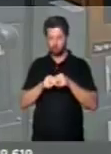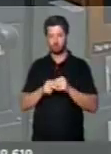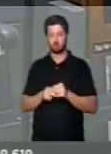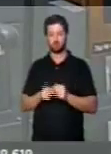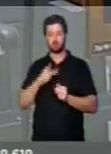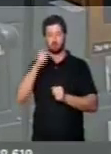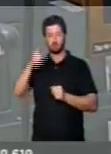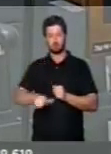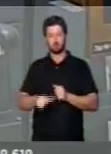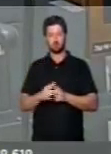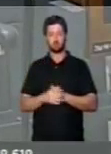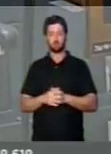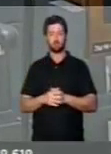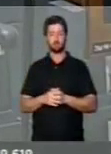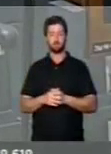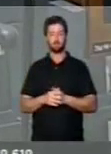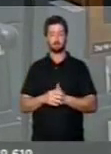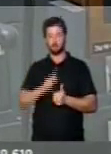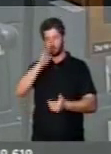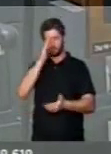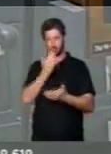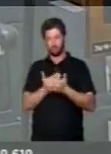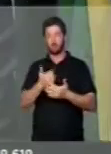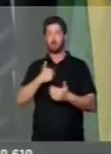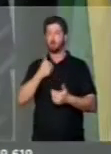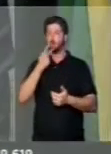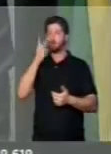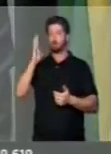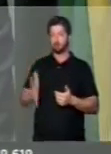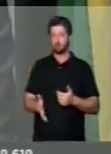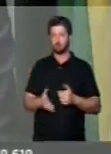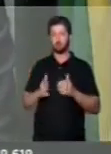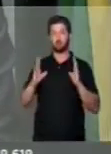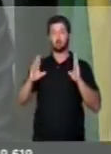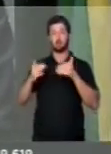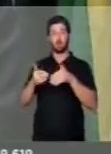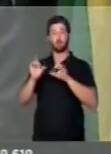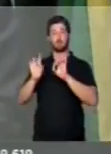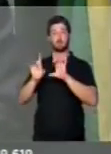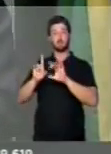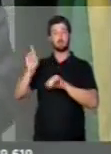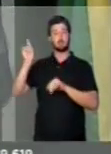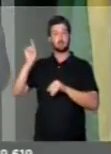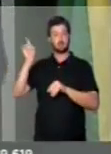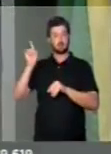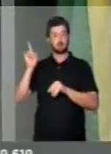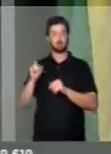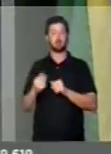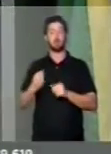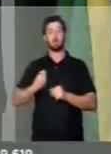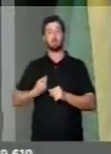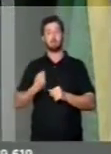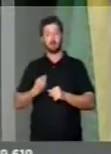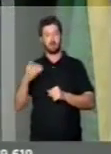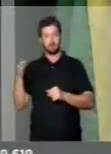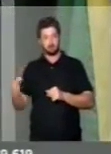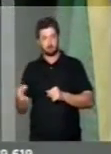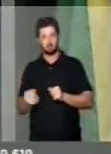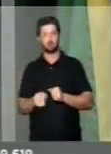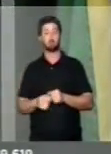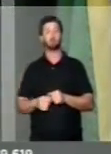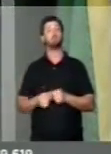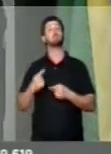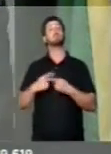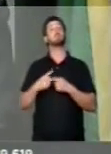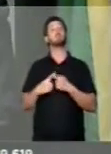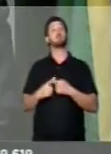eu reitero, aquelas convicções que manifestei na comissão especial, da qual participo, e participo